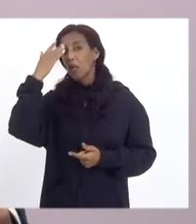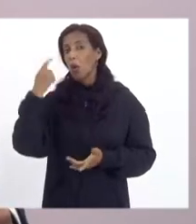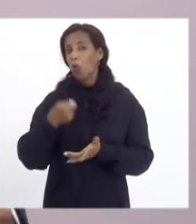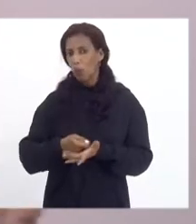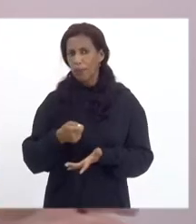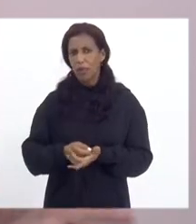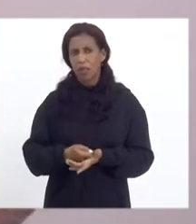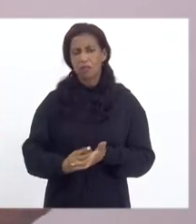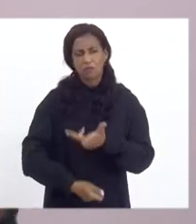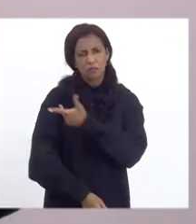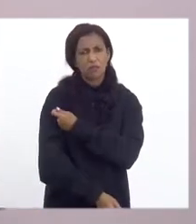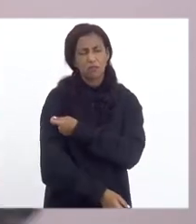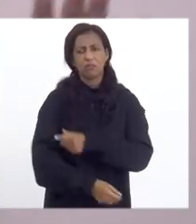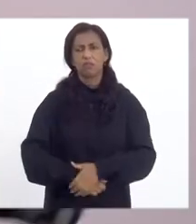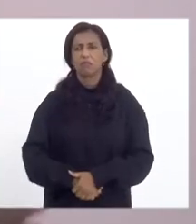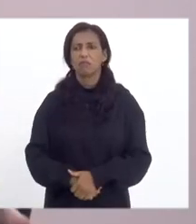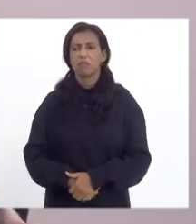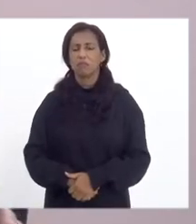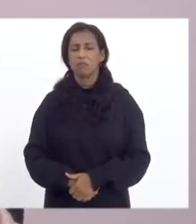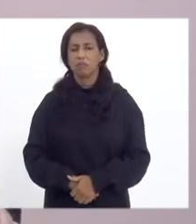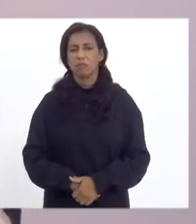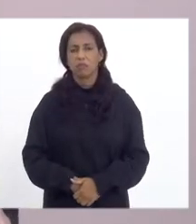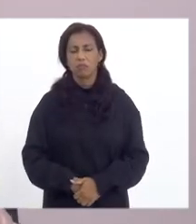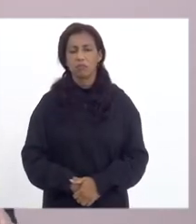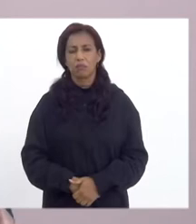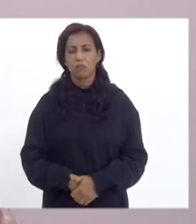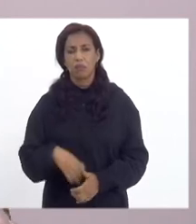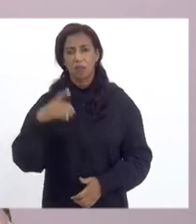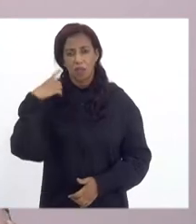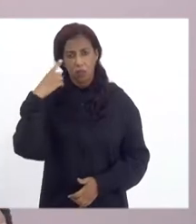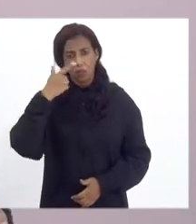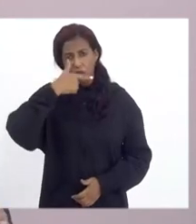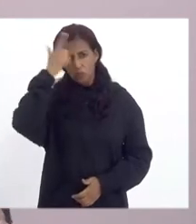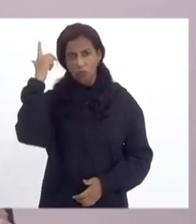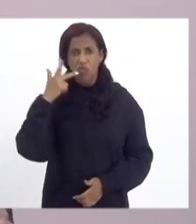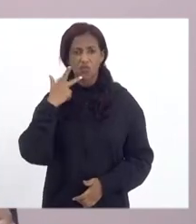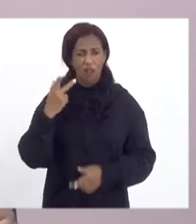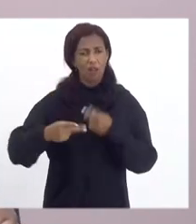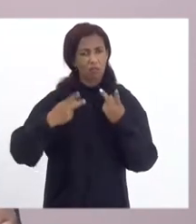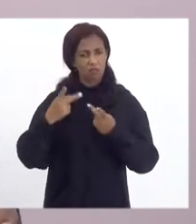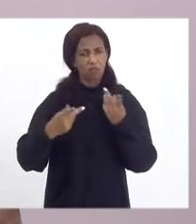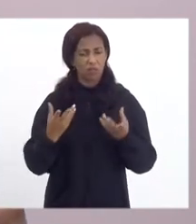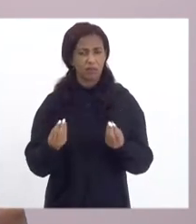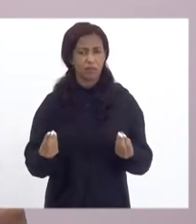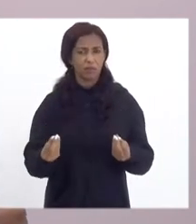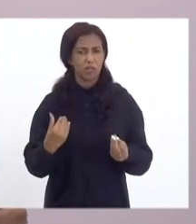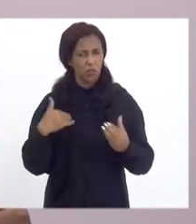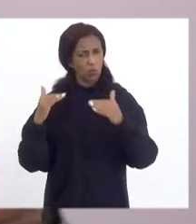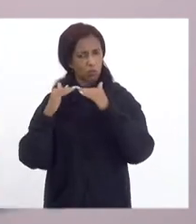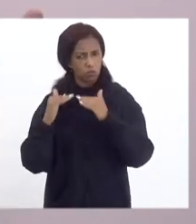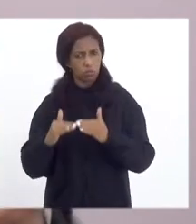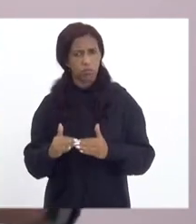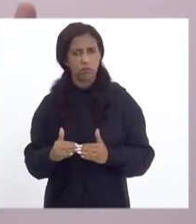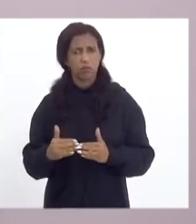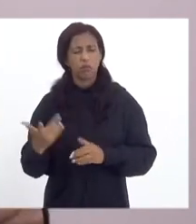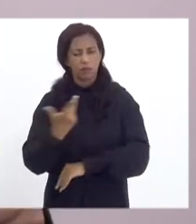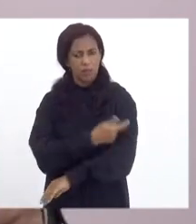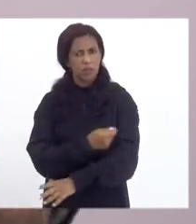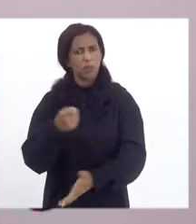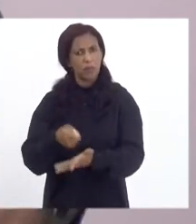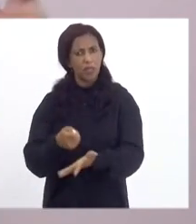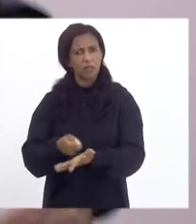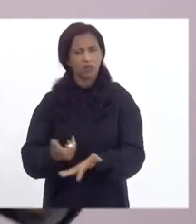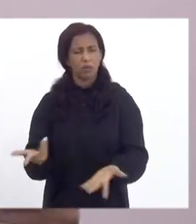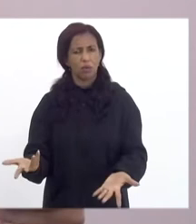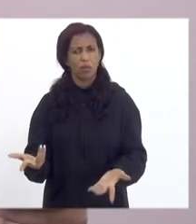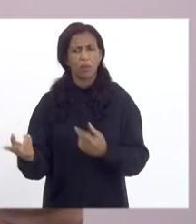ser obrigatória, ponto. O deputado Luiz Paulo fala muito isso aqui. E eu concordo. Vacina é obrigatório,